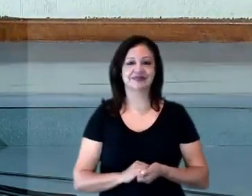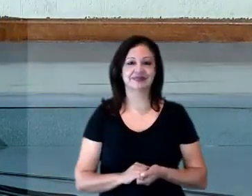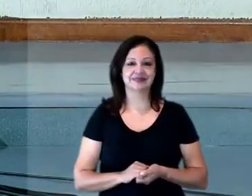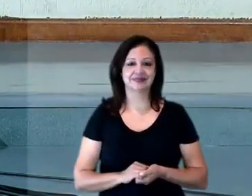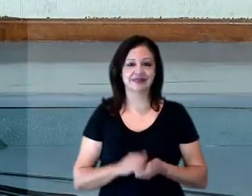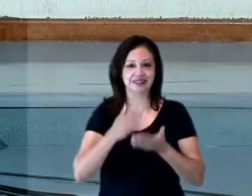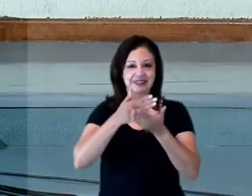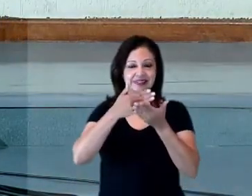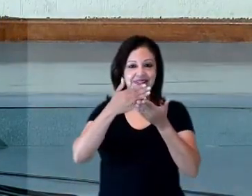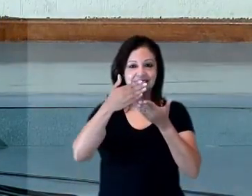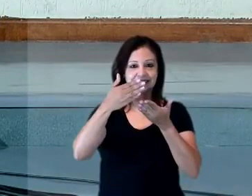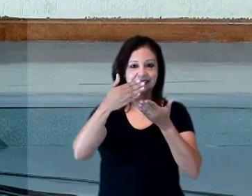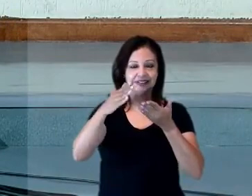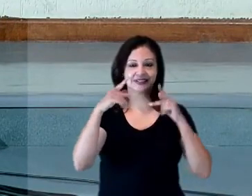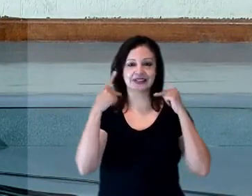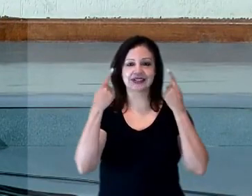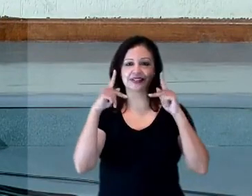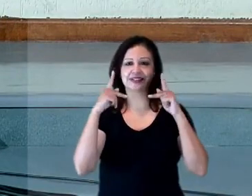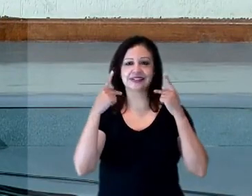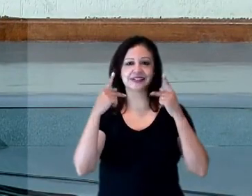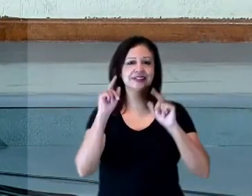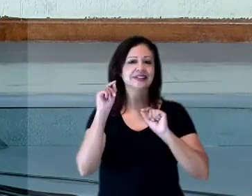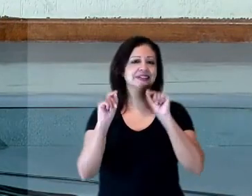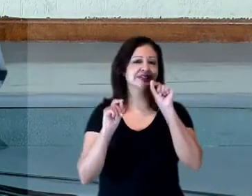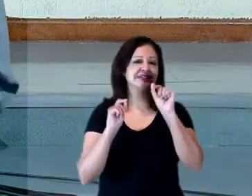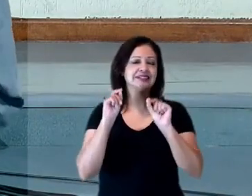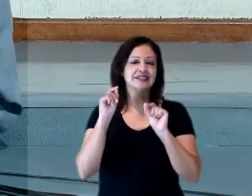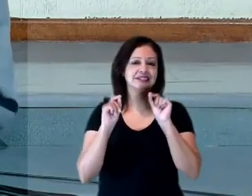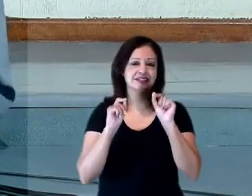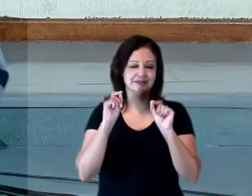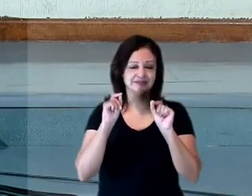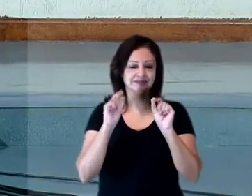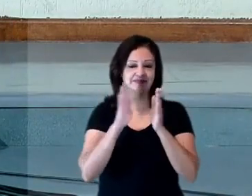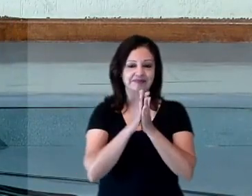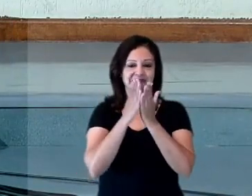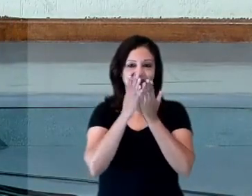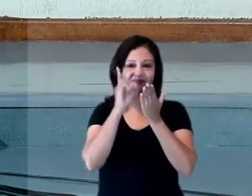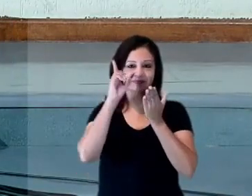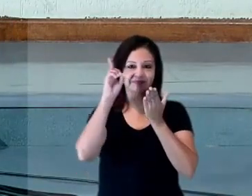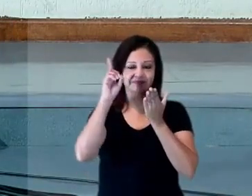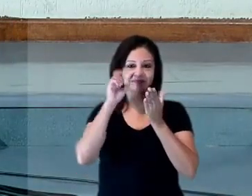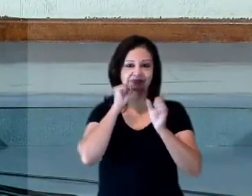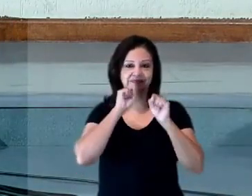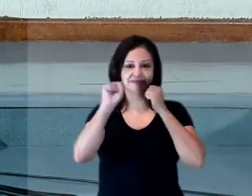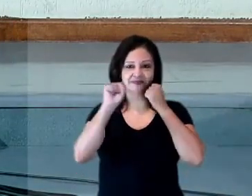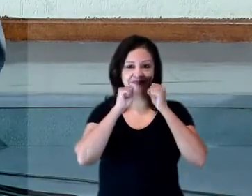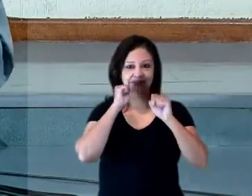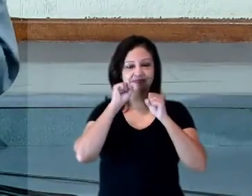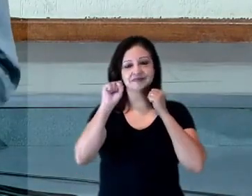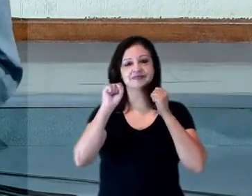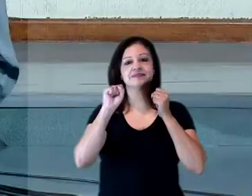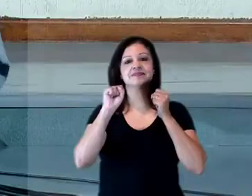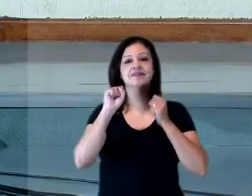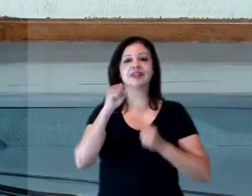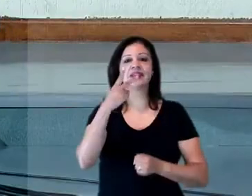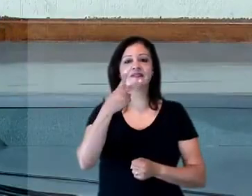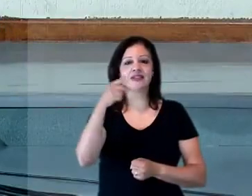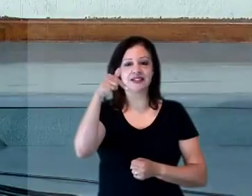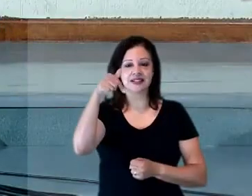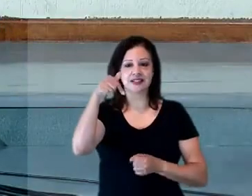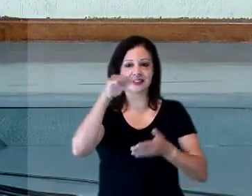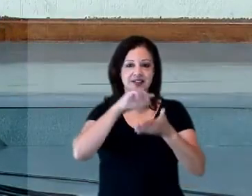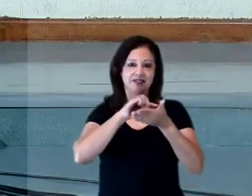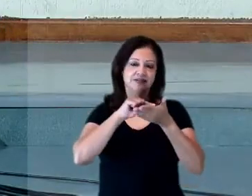dessa noite compartilhando com vocês um texto que está no livro de Salmos, capítulo 27, versículo 4, que